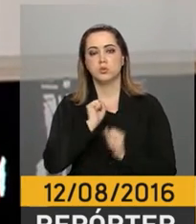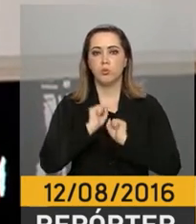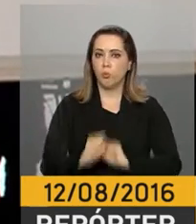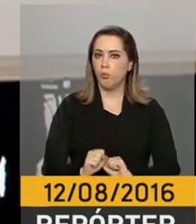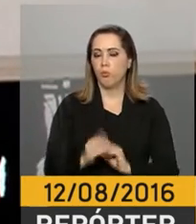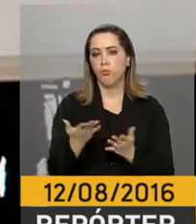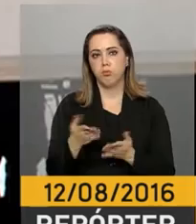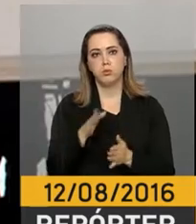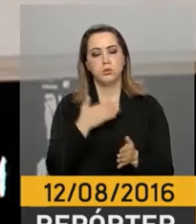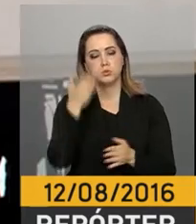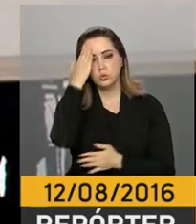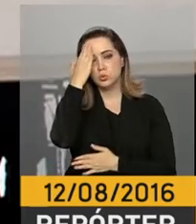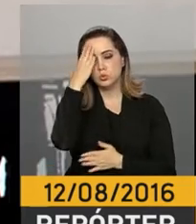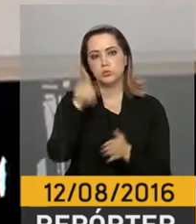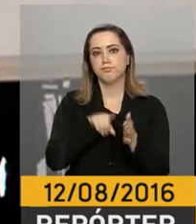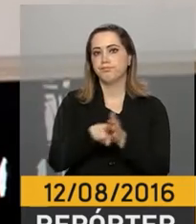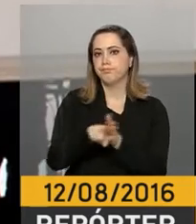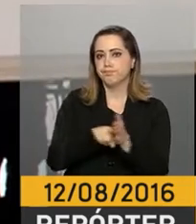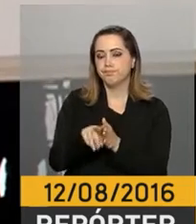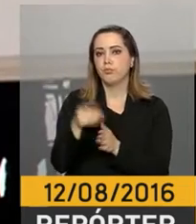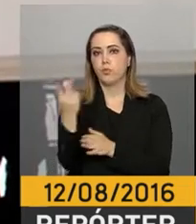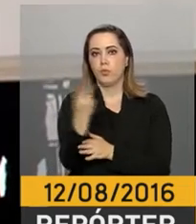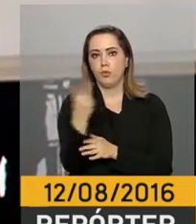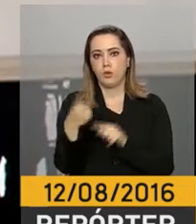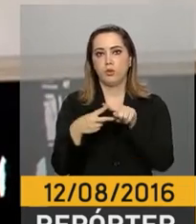foi possível interrogar os dois sobreviventes.